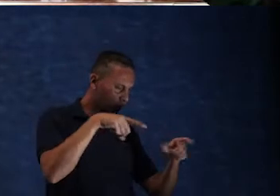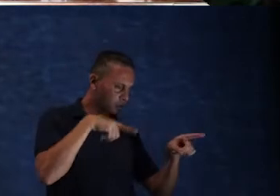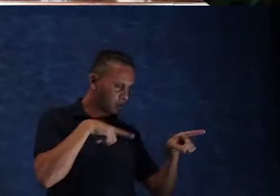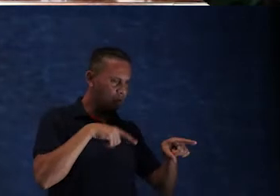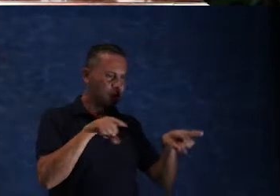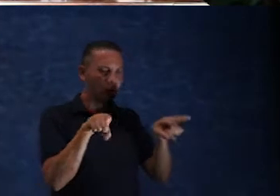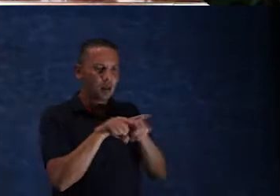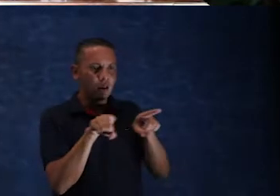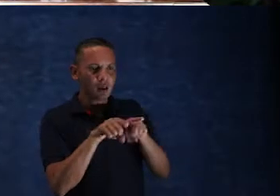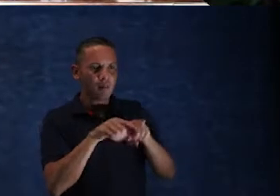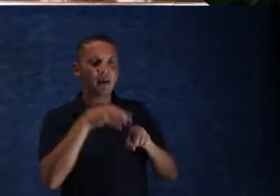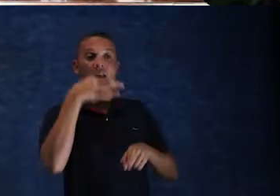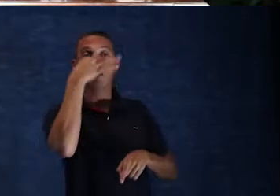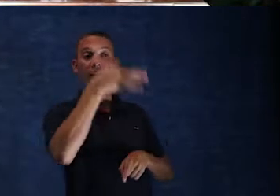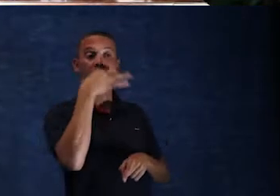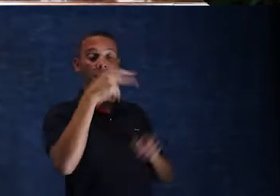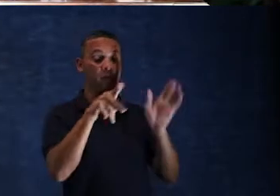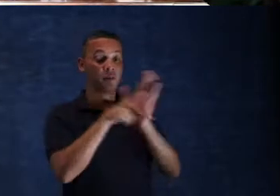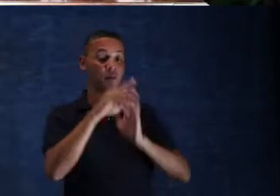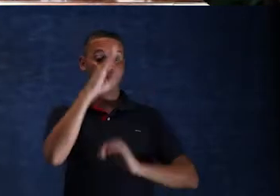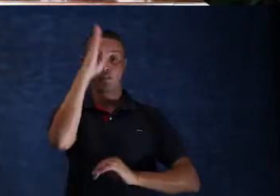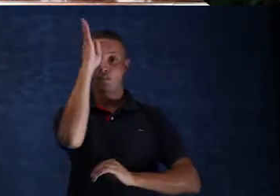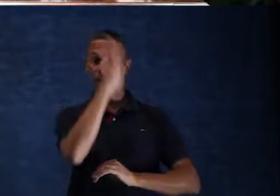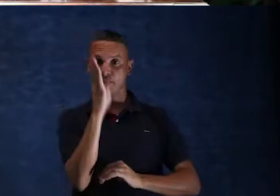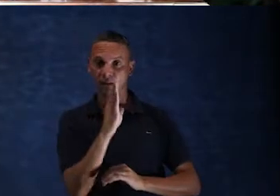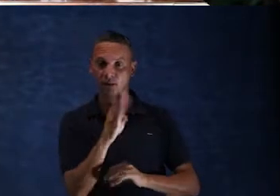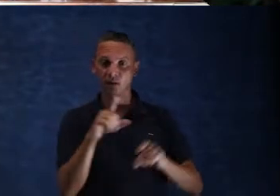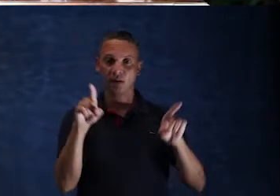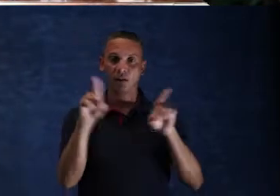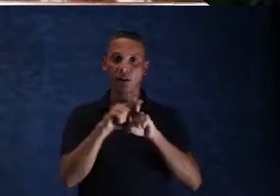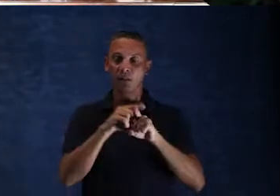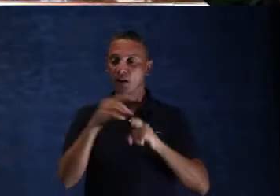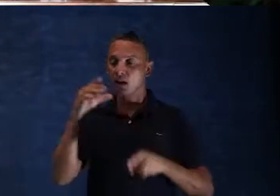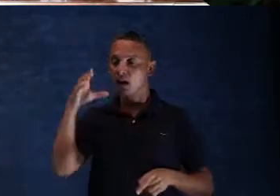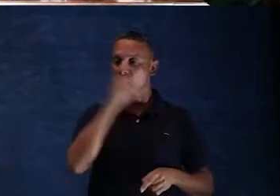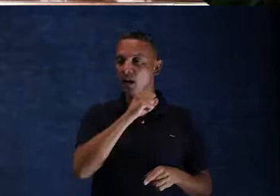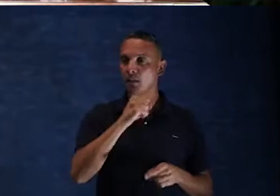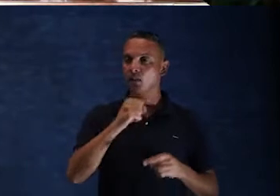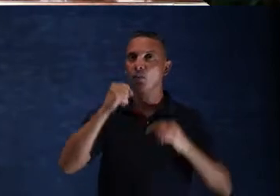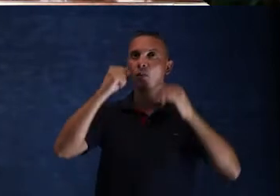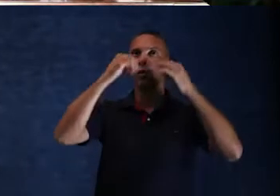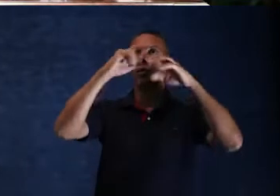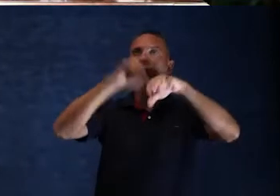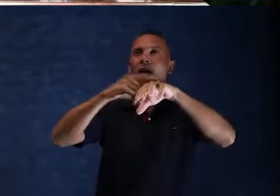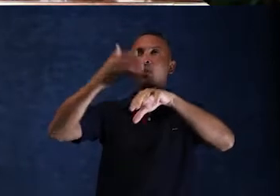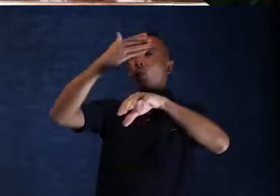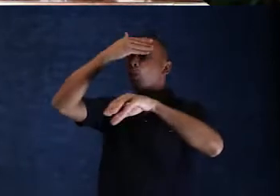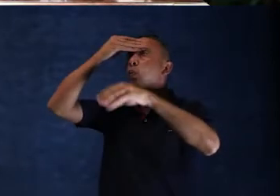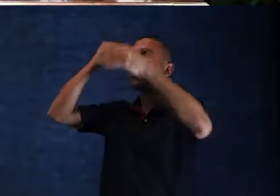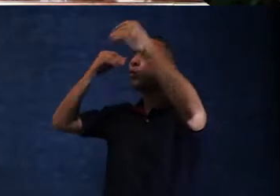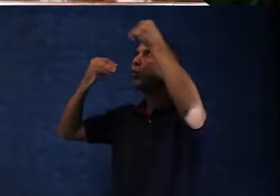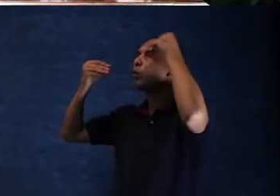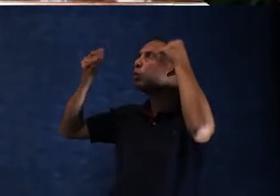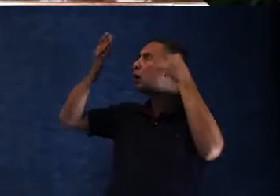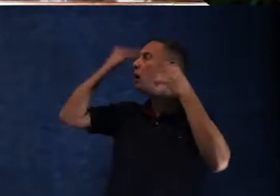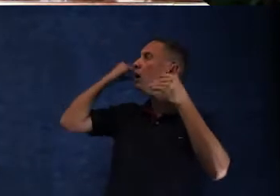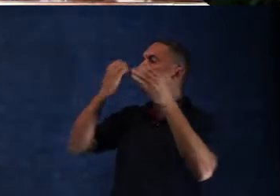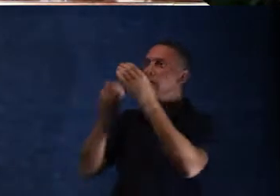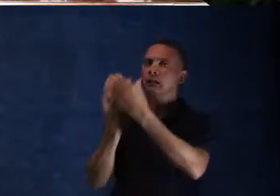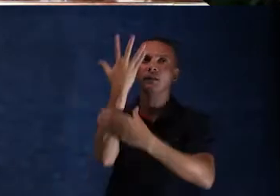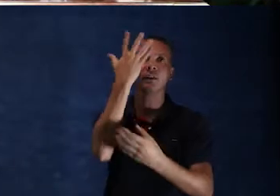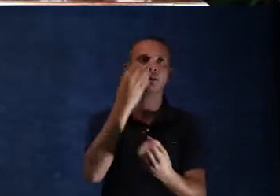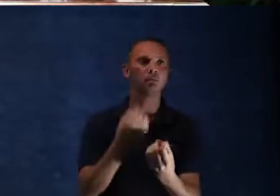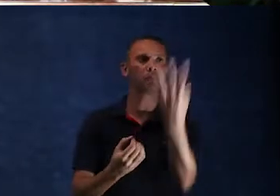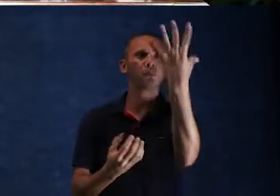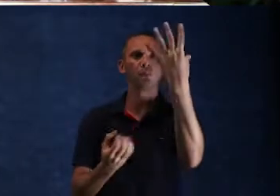as macronarrativas da história brasileira, com seus vultos enegrecidos pela poeira do tempo, mesmo ampliando os logadores